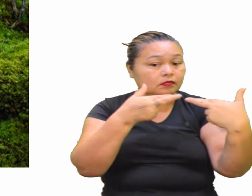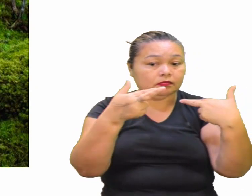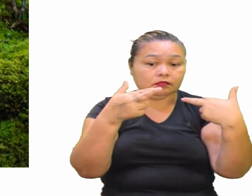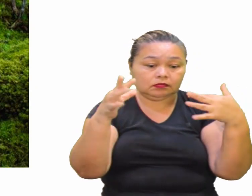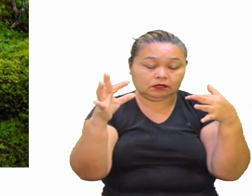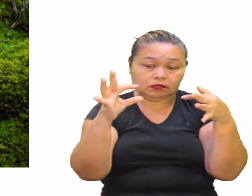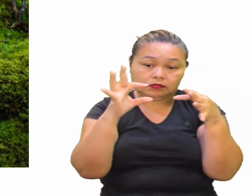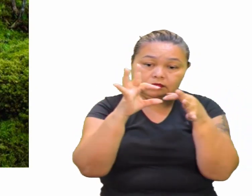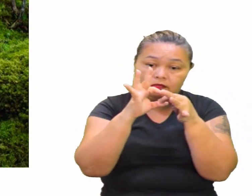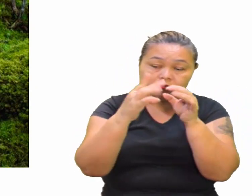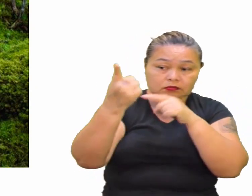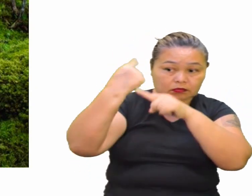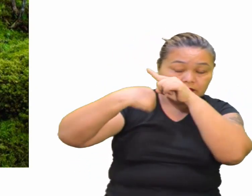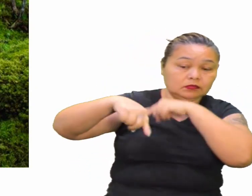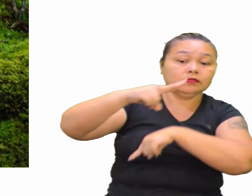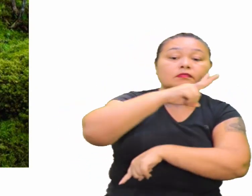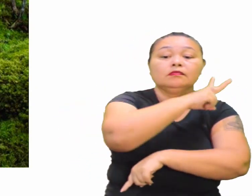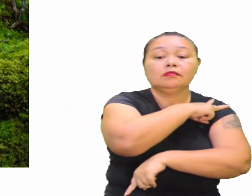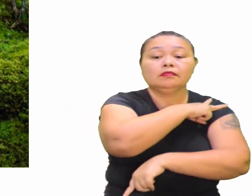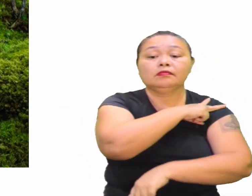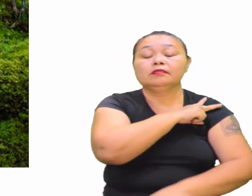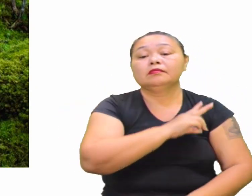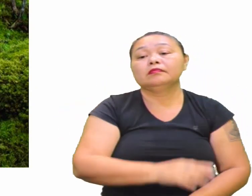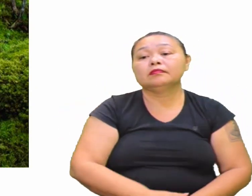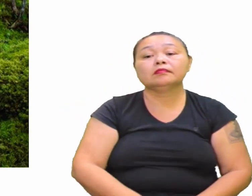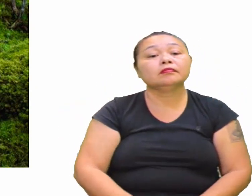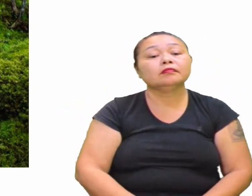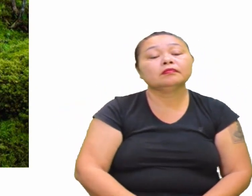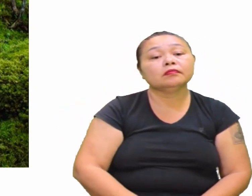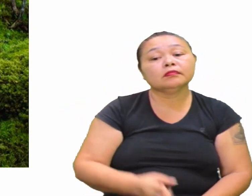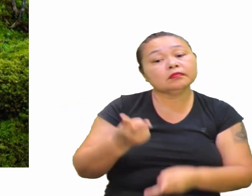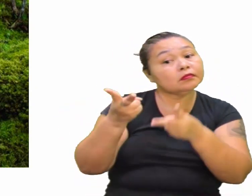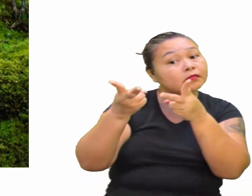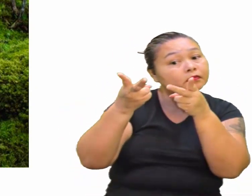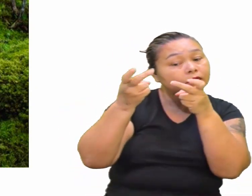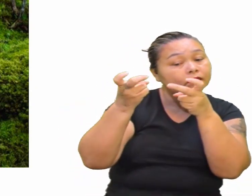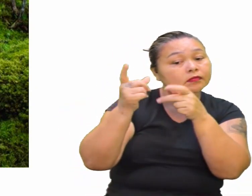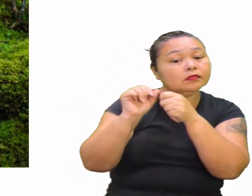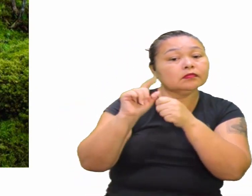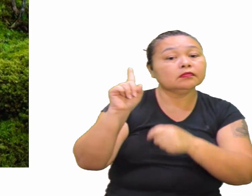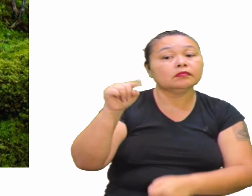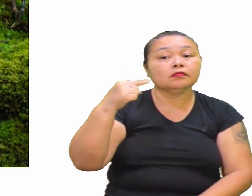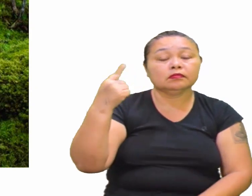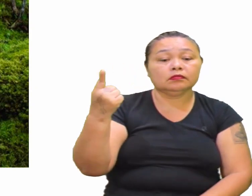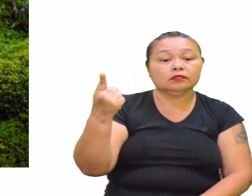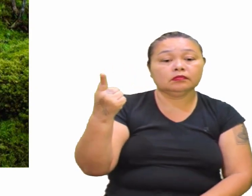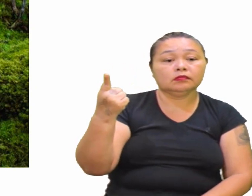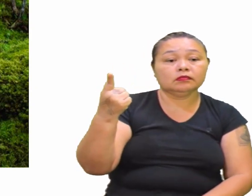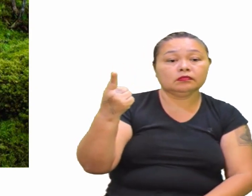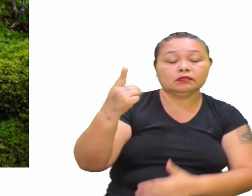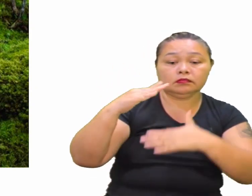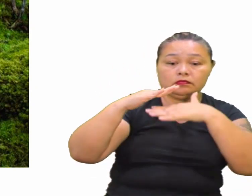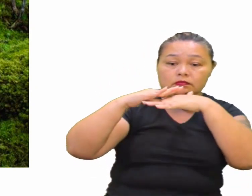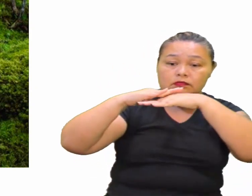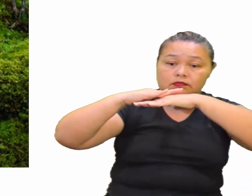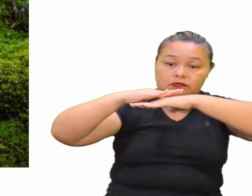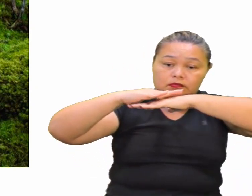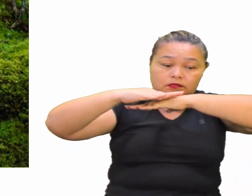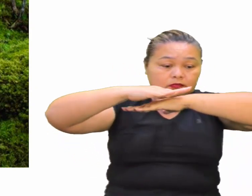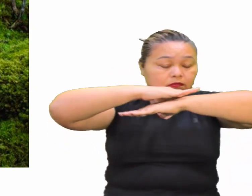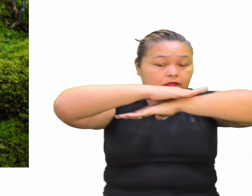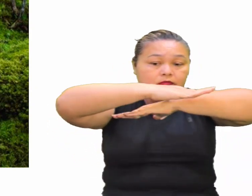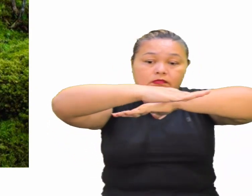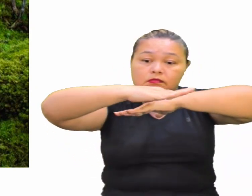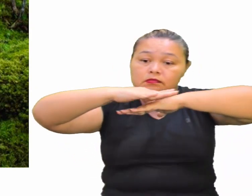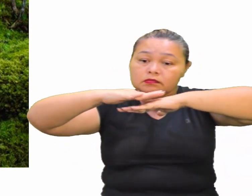link lá com o segundo ano, briófitas. Então, perceberam aí, né? Então, aí, a partir do momento que ele deixou o solo úmido e